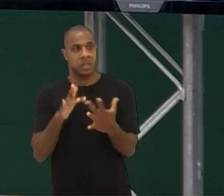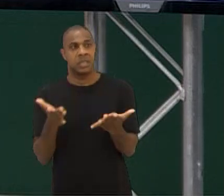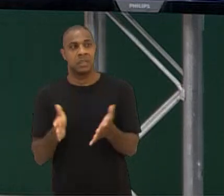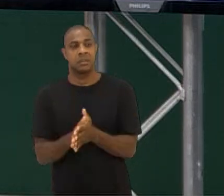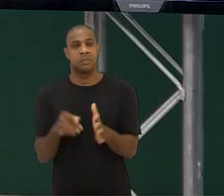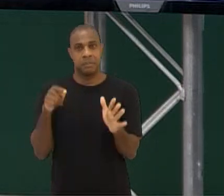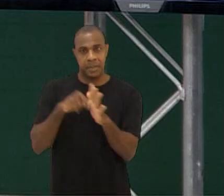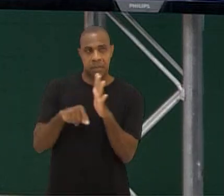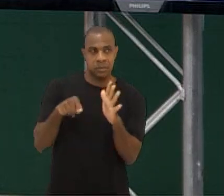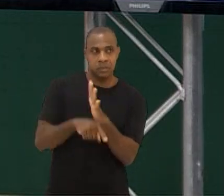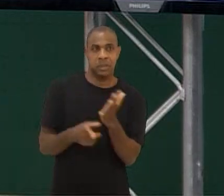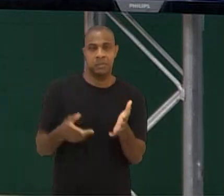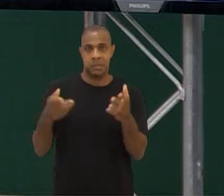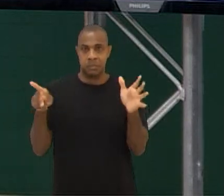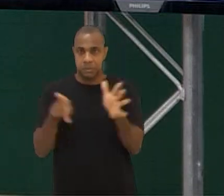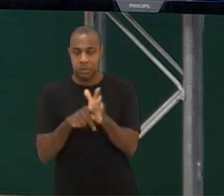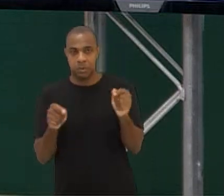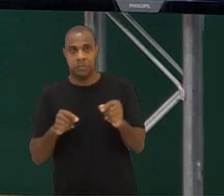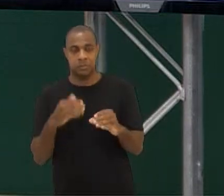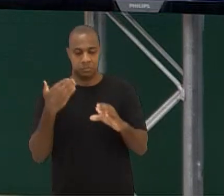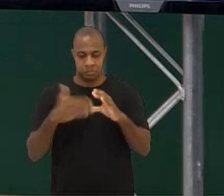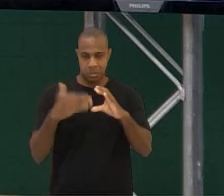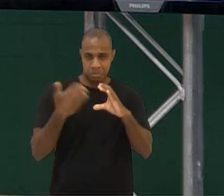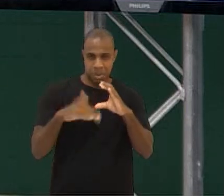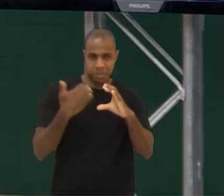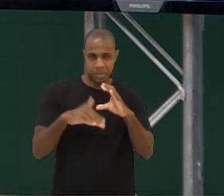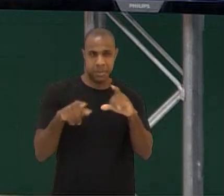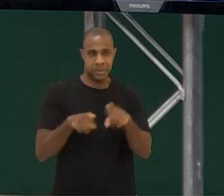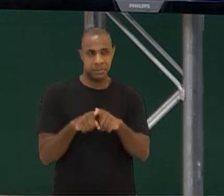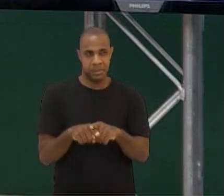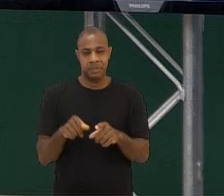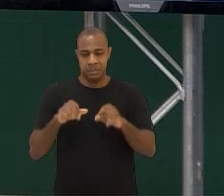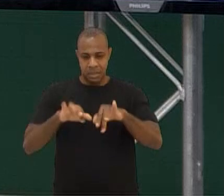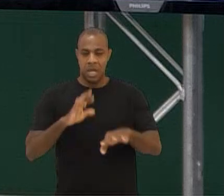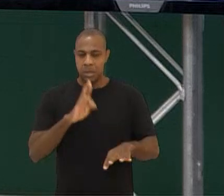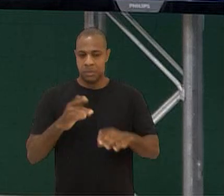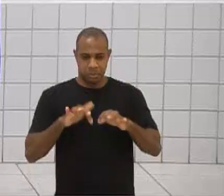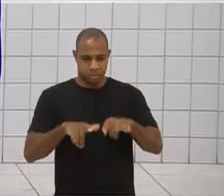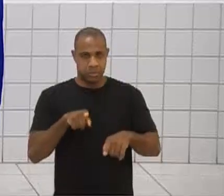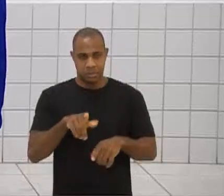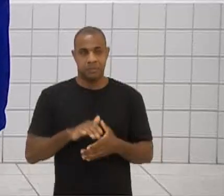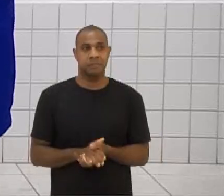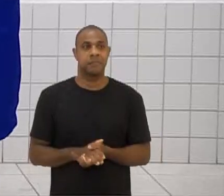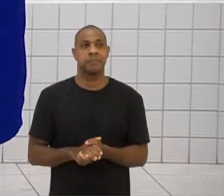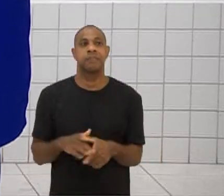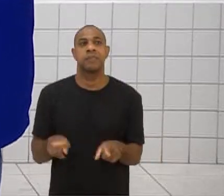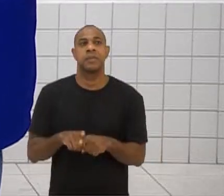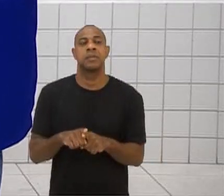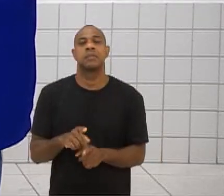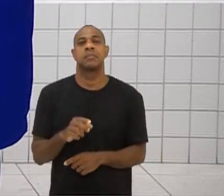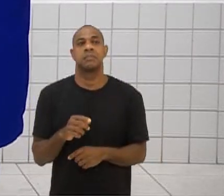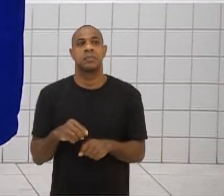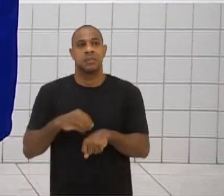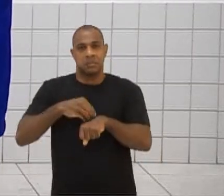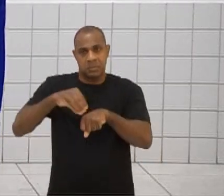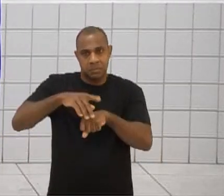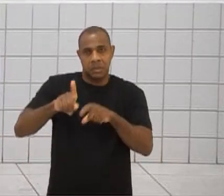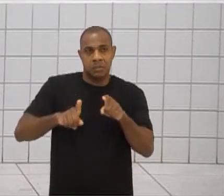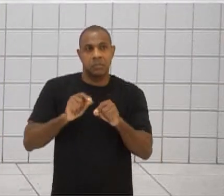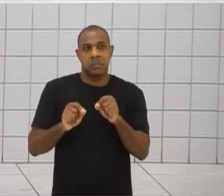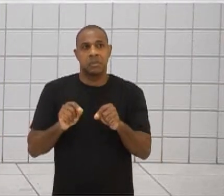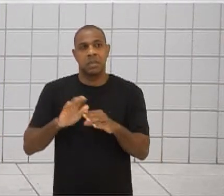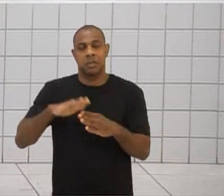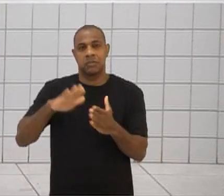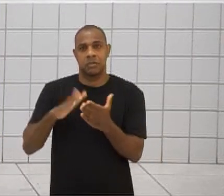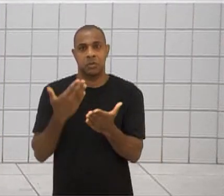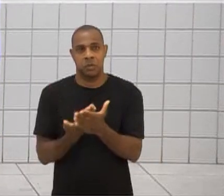uma perguntinha aí mais específica pelo chat, que a gente consegue responder para você, tá? Ou também mandar um recado para o Humberto Assis Júnior, do Colégio